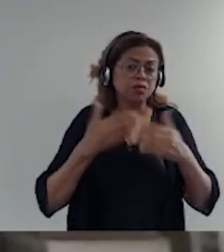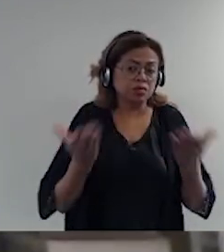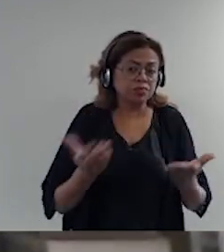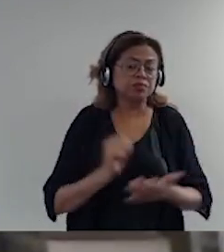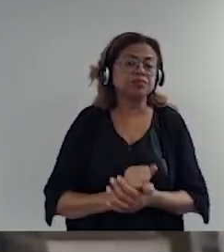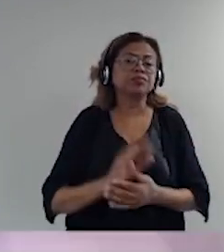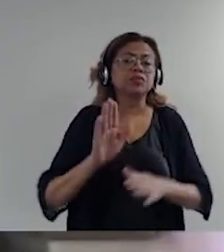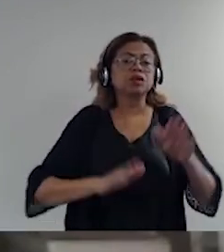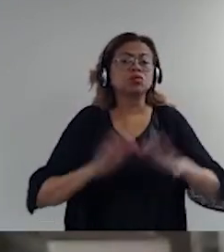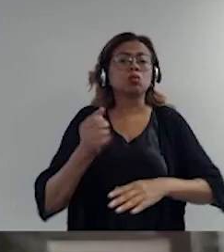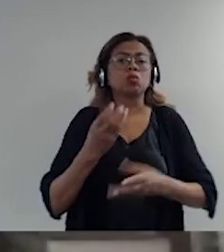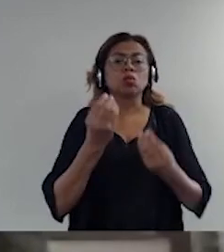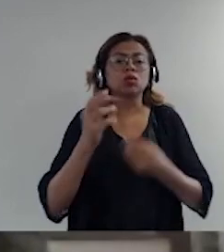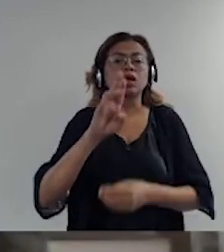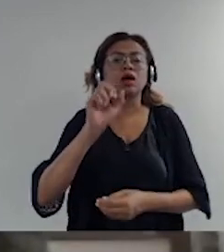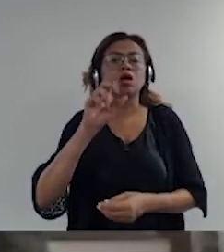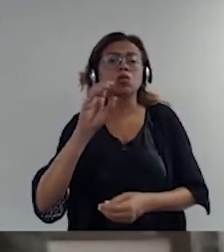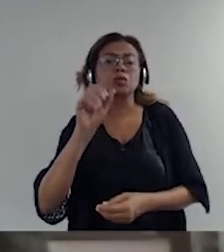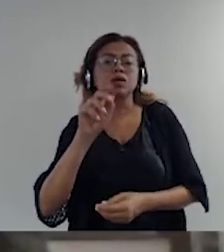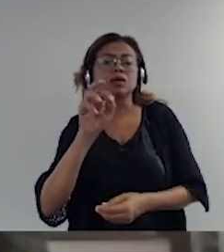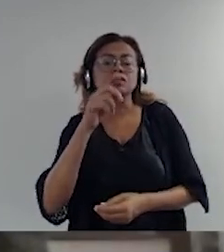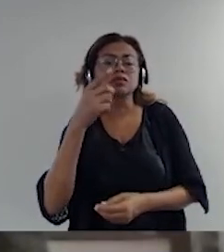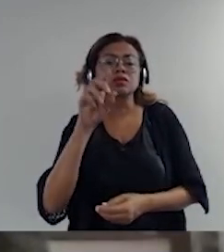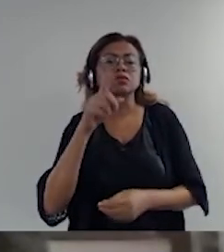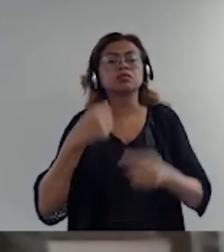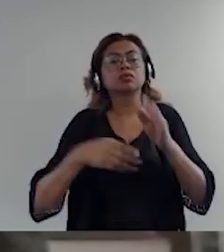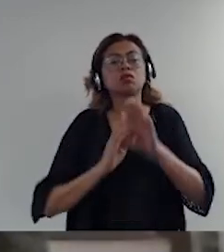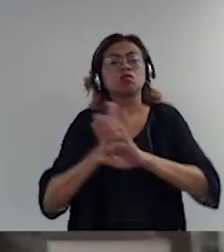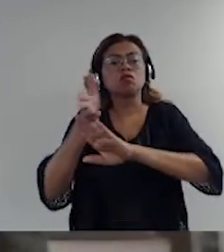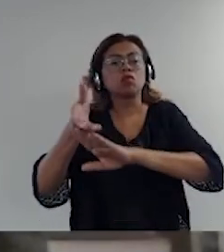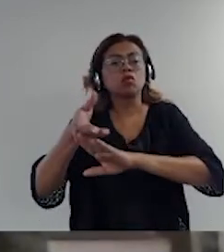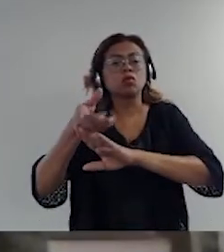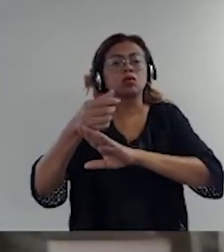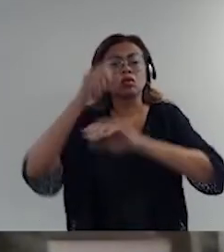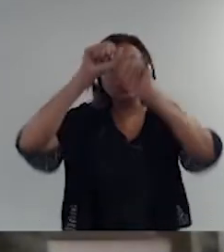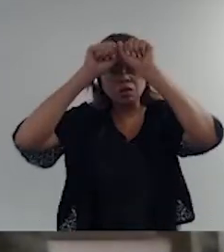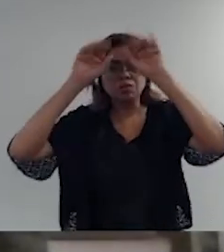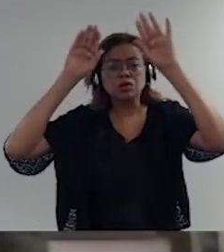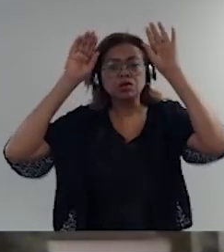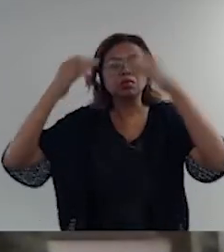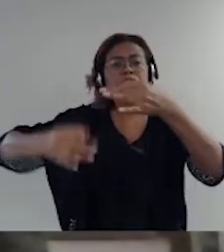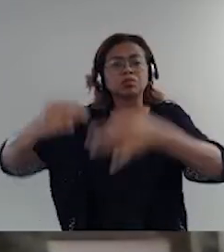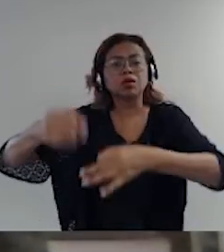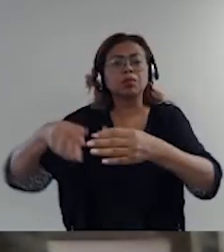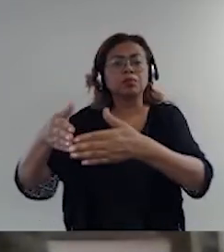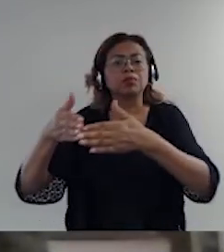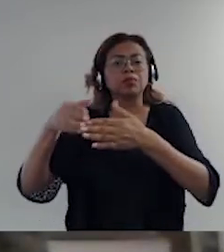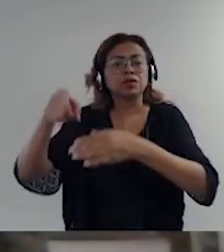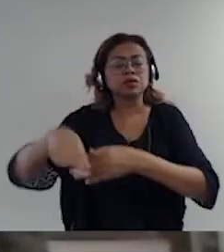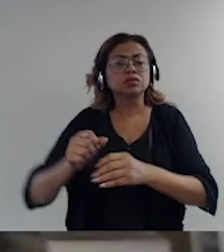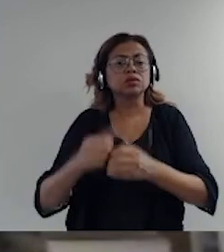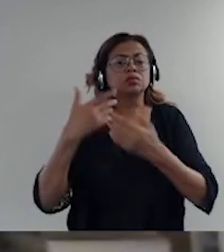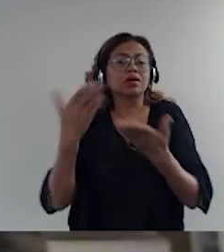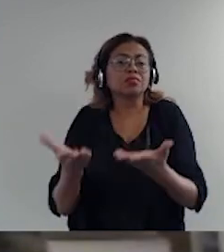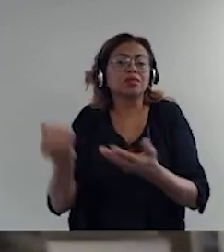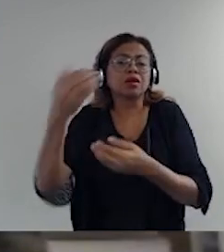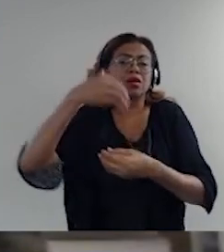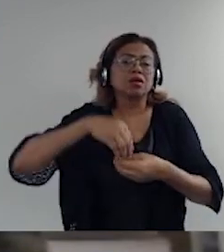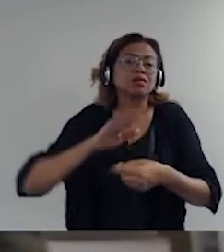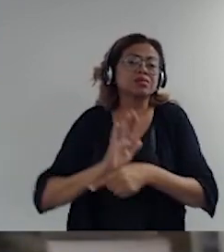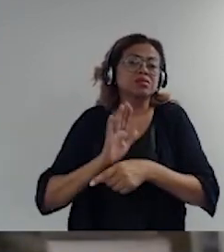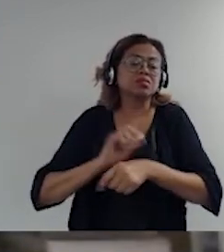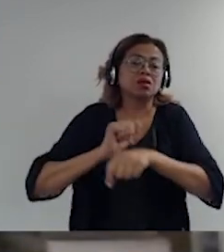de recuperações que não chegaram a ir ao judiciário, estão aguardando, esses problemas se tornaram cada vez